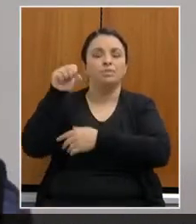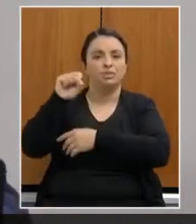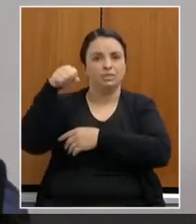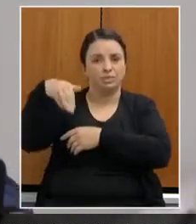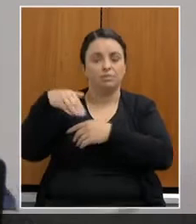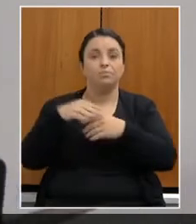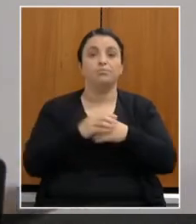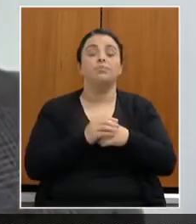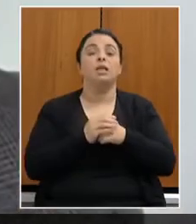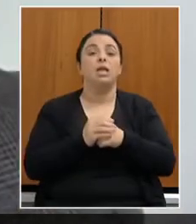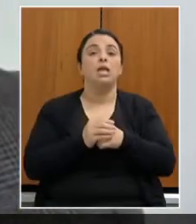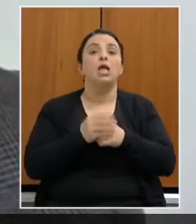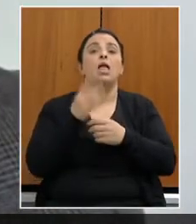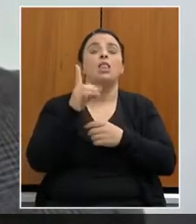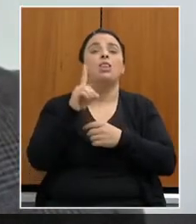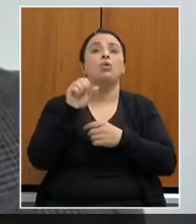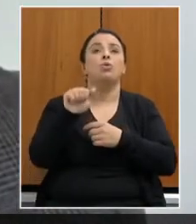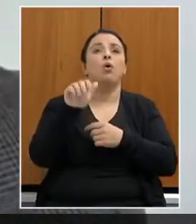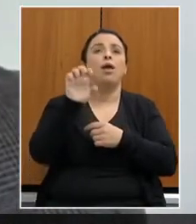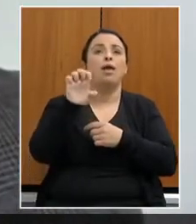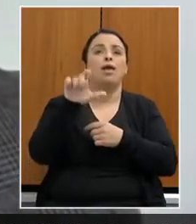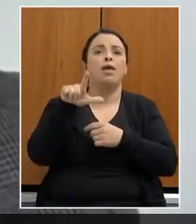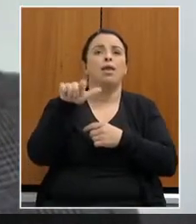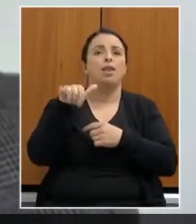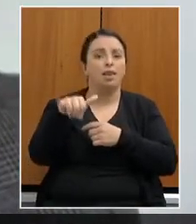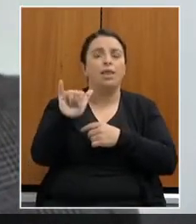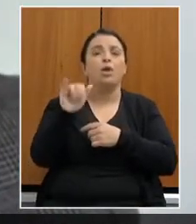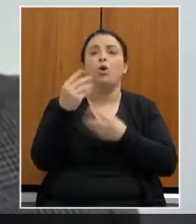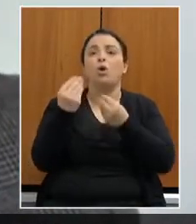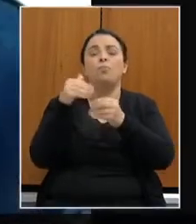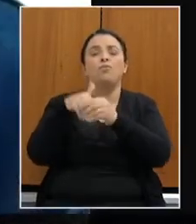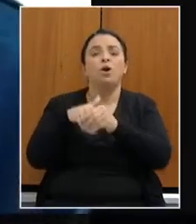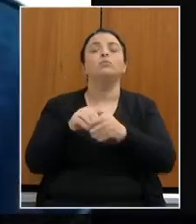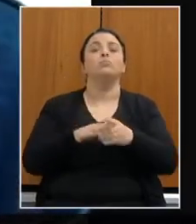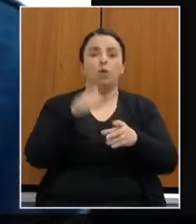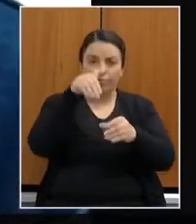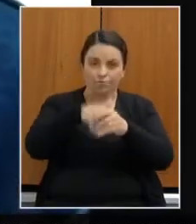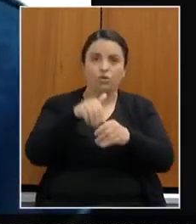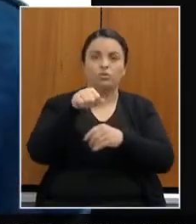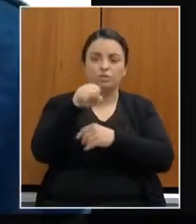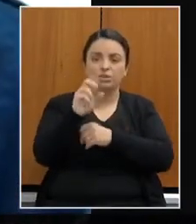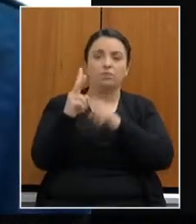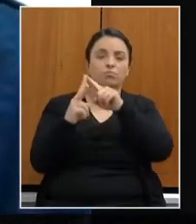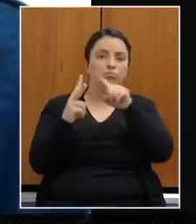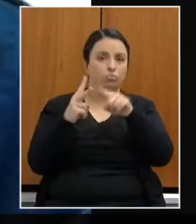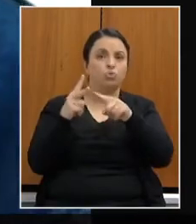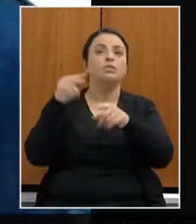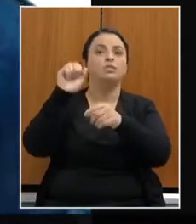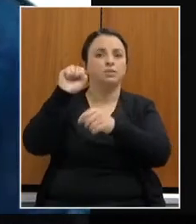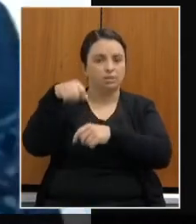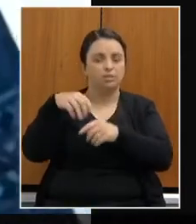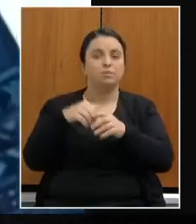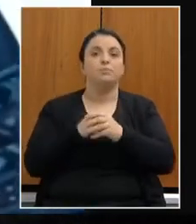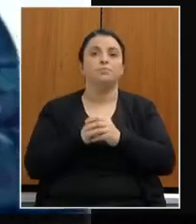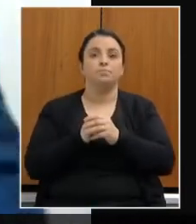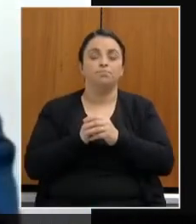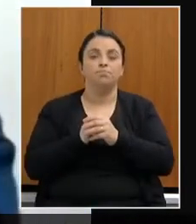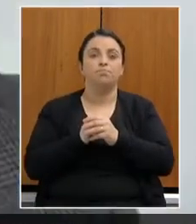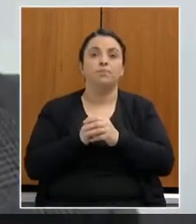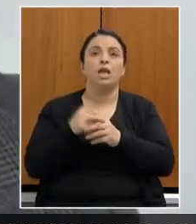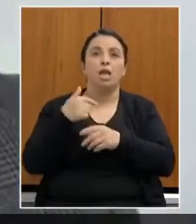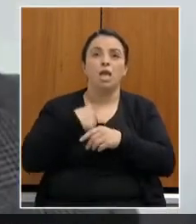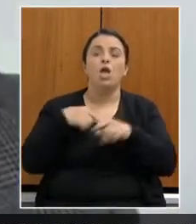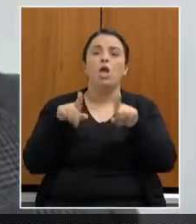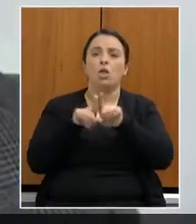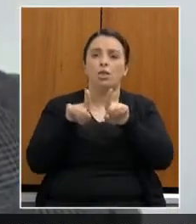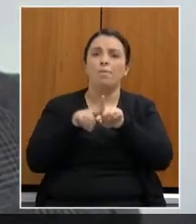Como vota o deputado Dr. Lita Aquino? Voto sim aos dois requerimentos, senhor presidente. Eu também